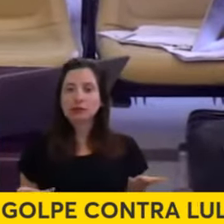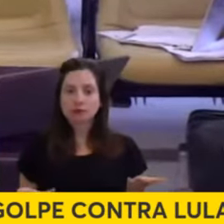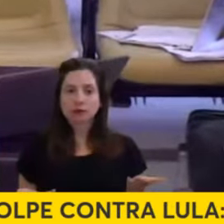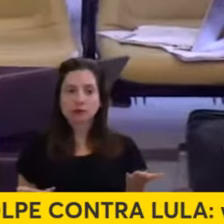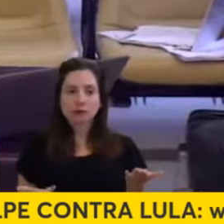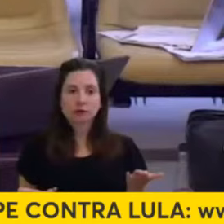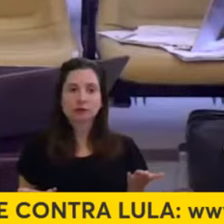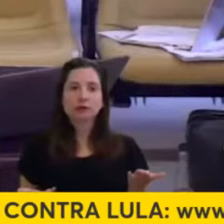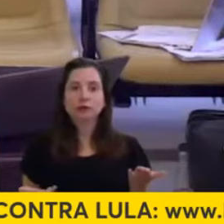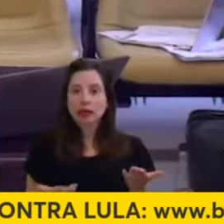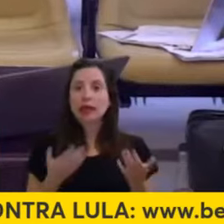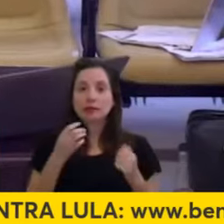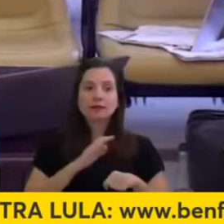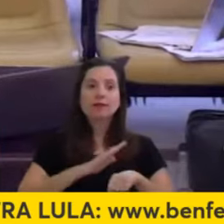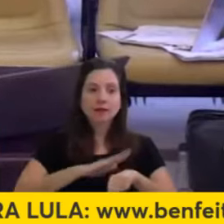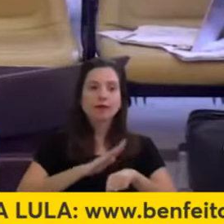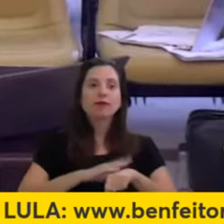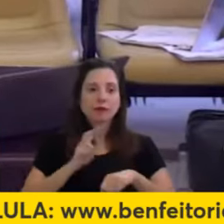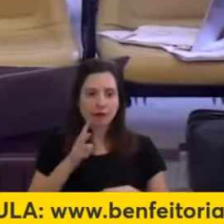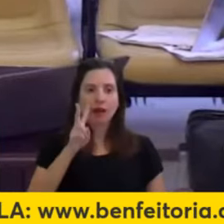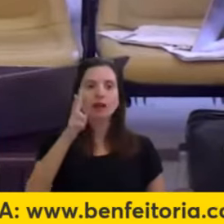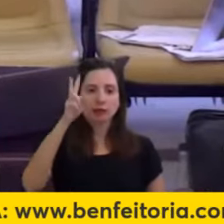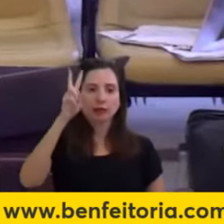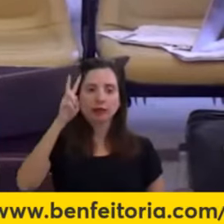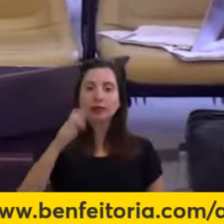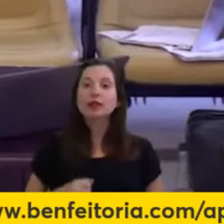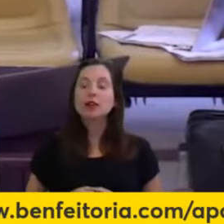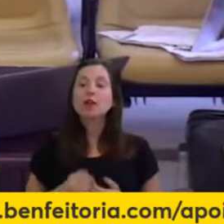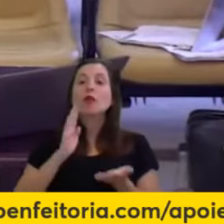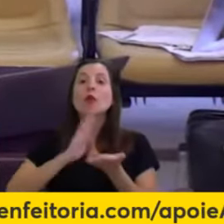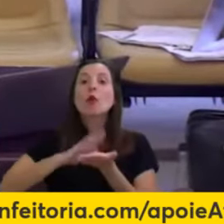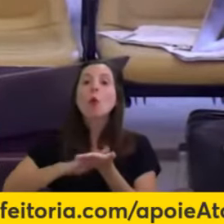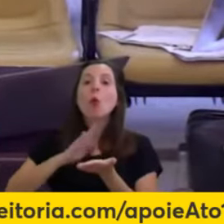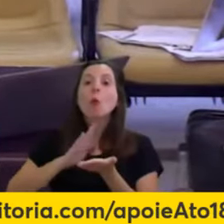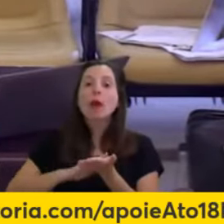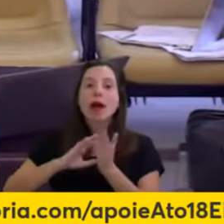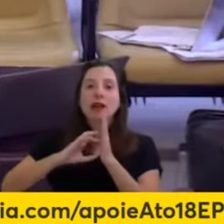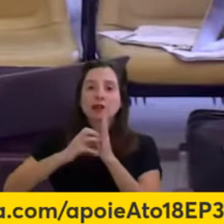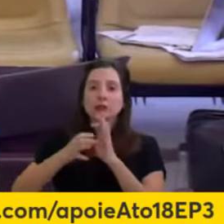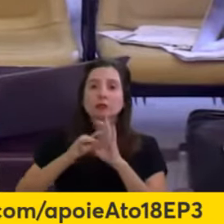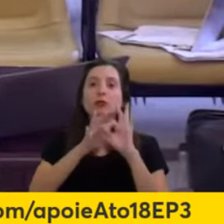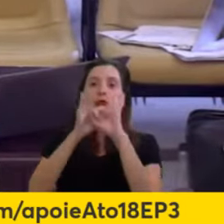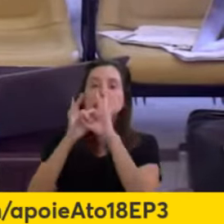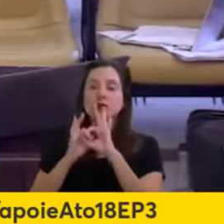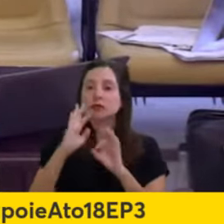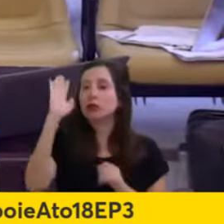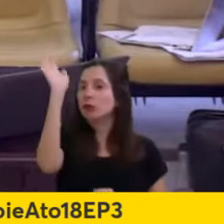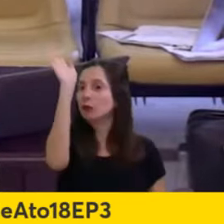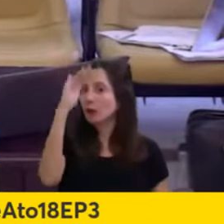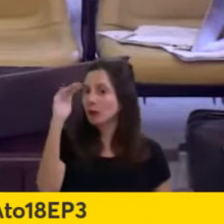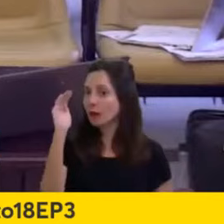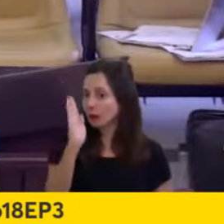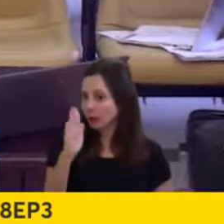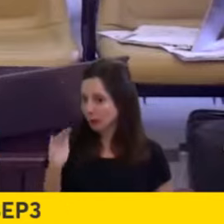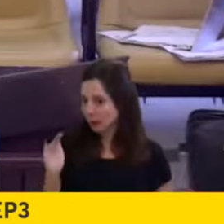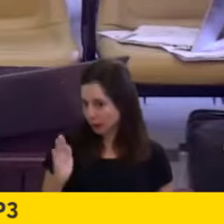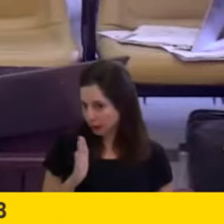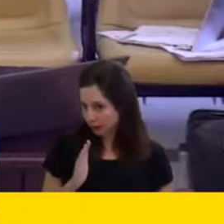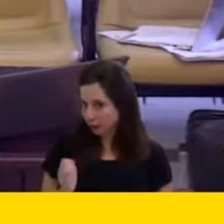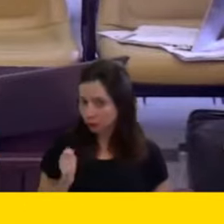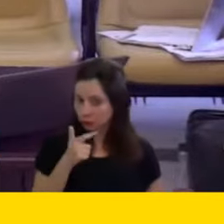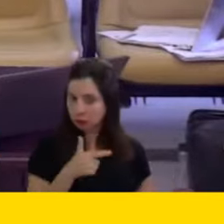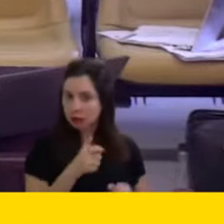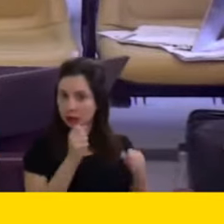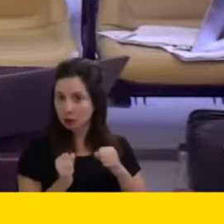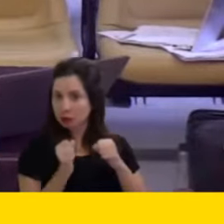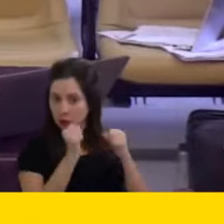valor desses honorários vultosos É verdade foram cobrados do União Brasil que naturalmente tem um fundo partidário muito maior do que tem o do podemos portanto uma capacidade